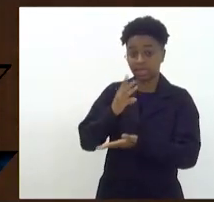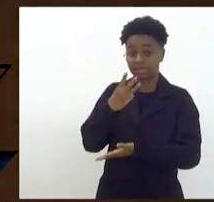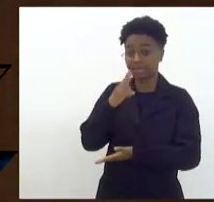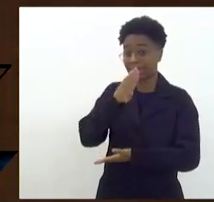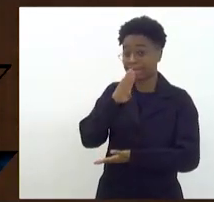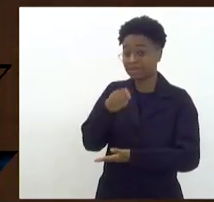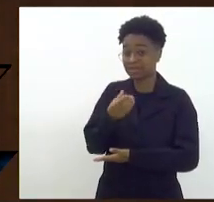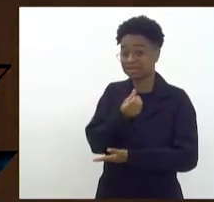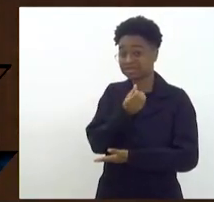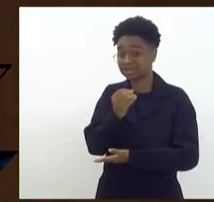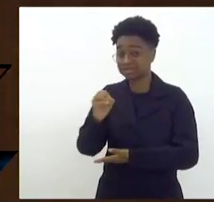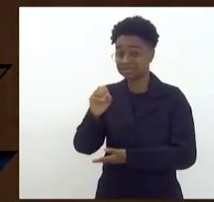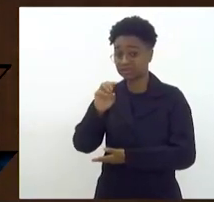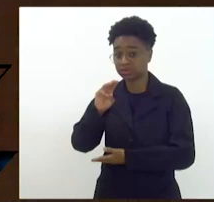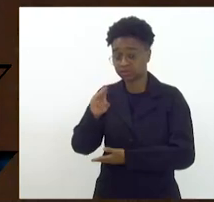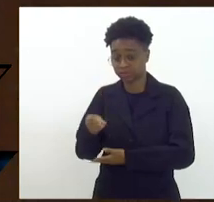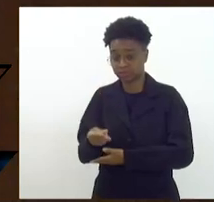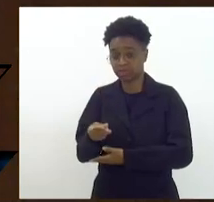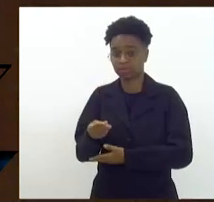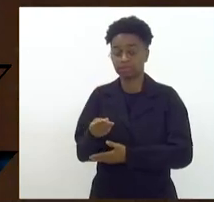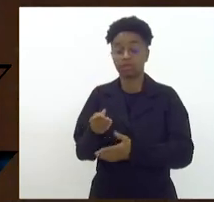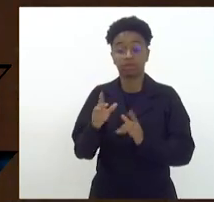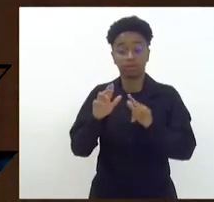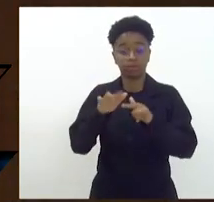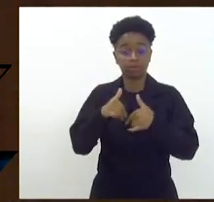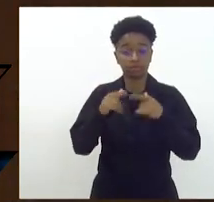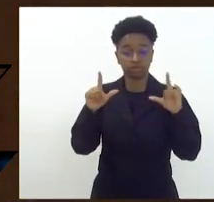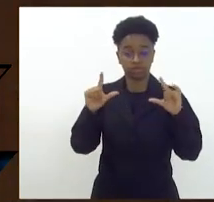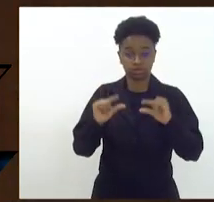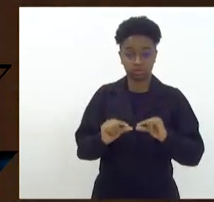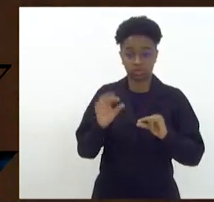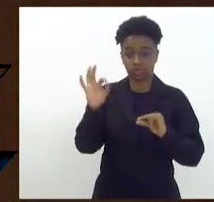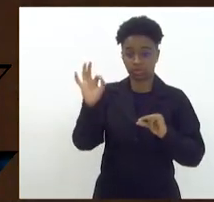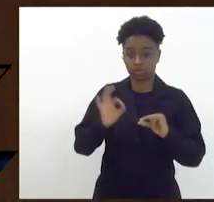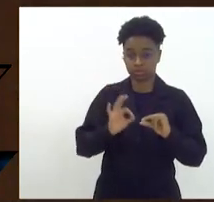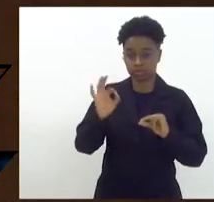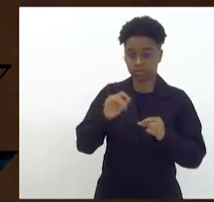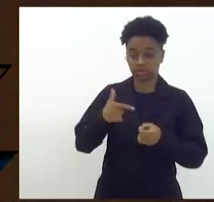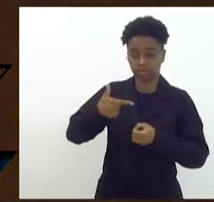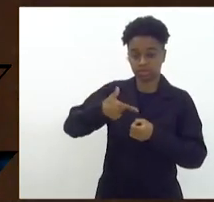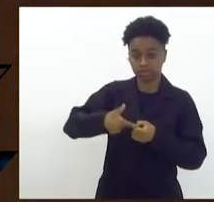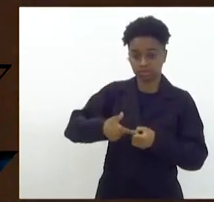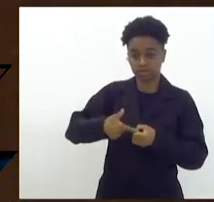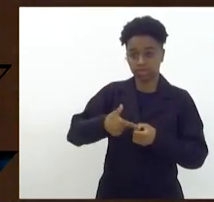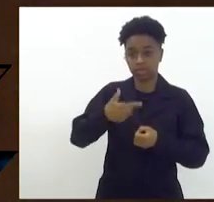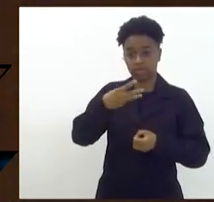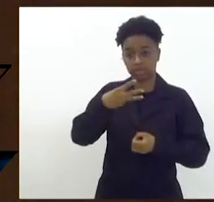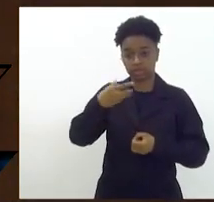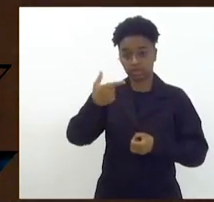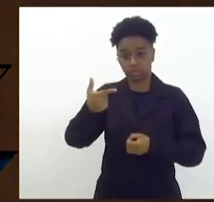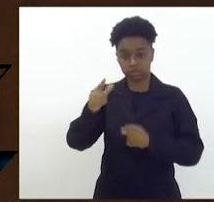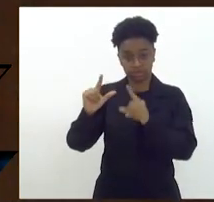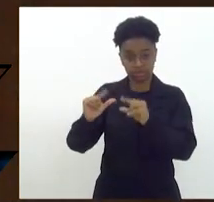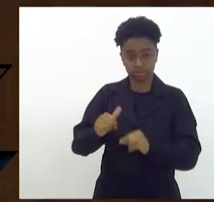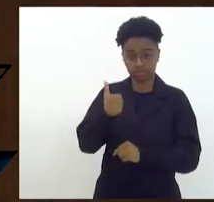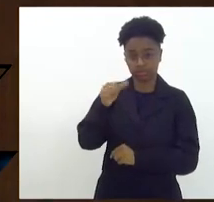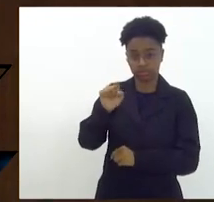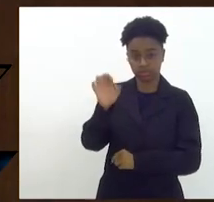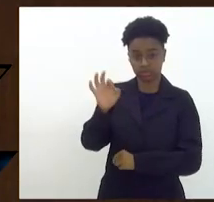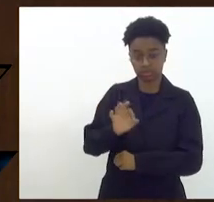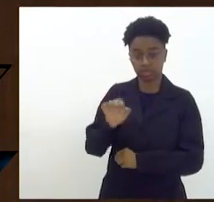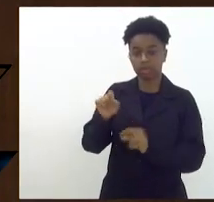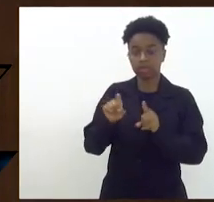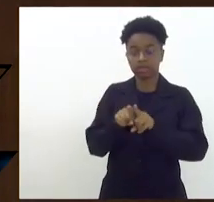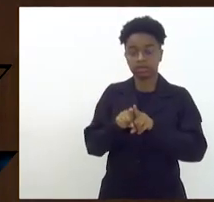e de recorrência da redução da líquida do combustível de 32 para 18% e a previsão